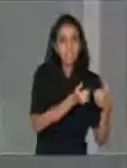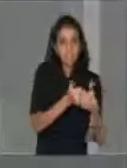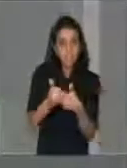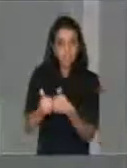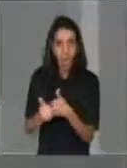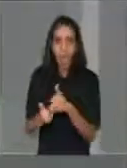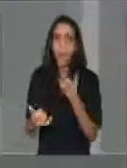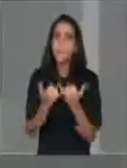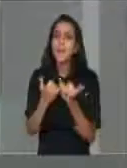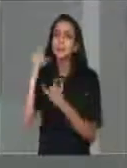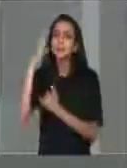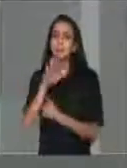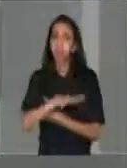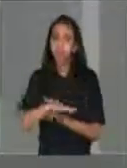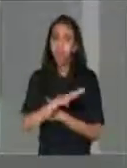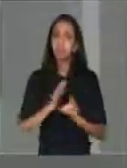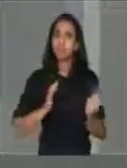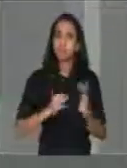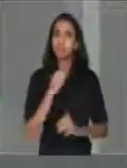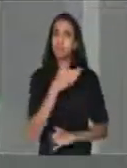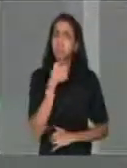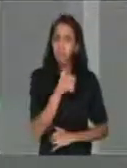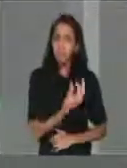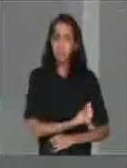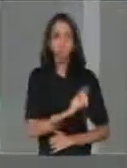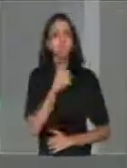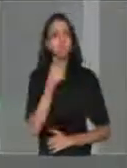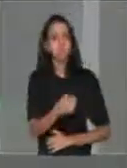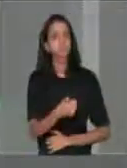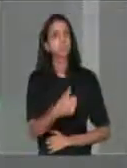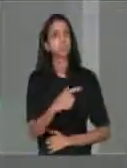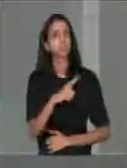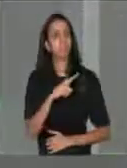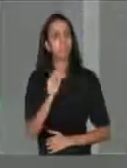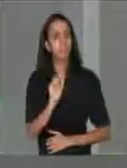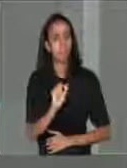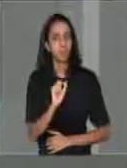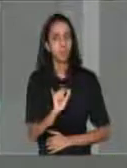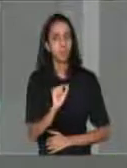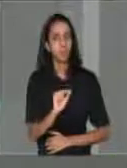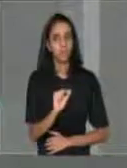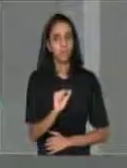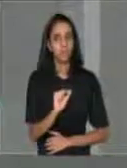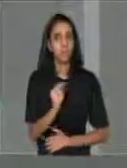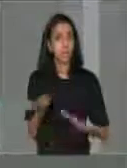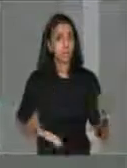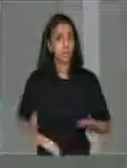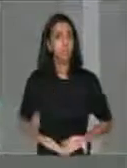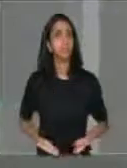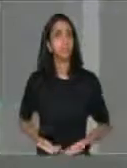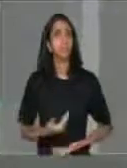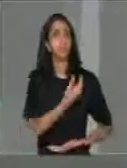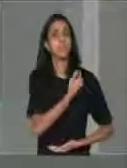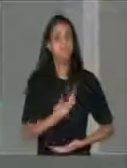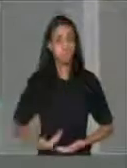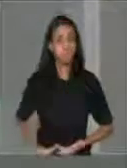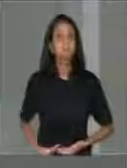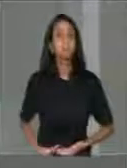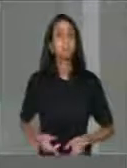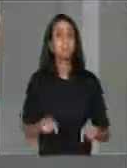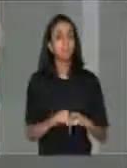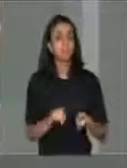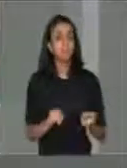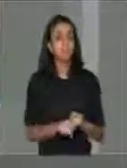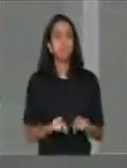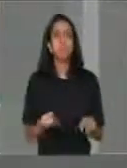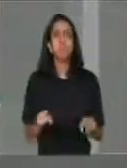área nobre, boa, de qualidade de vida, onde há bom serviço público e o seu